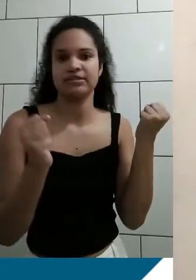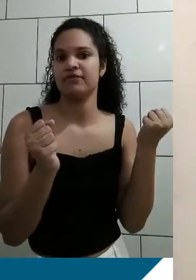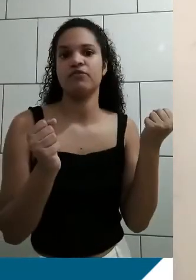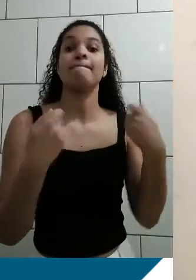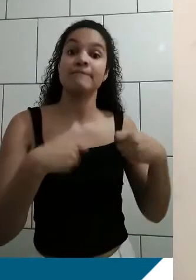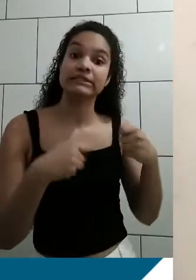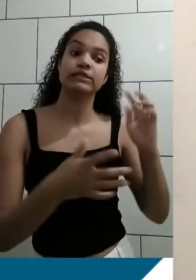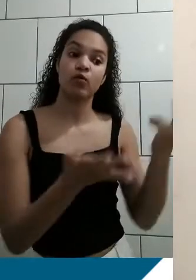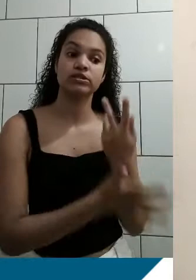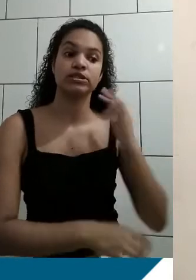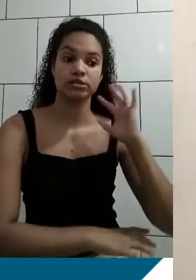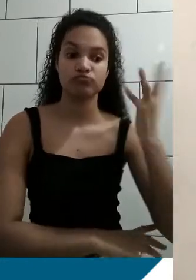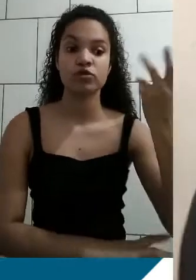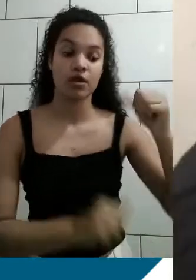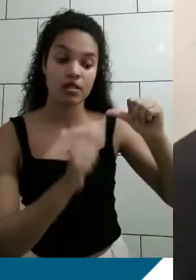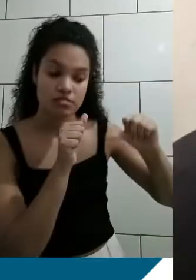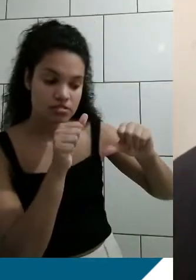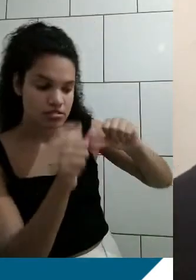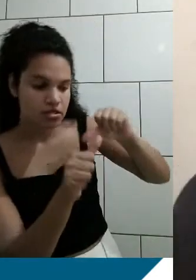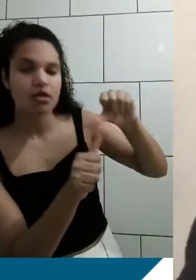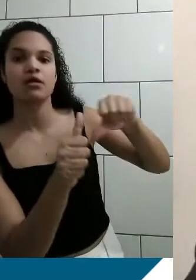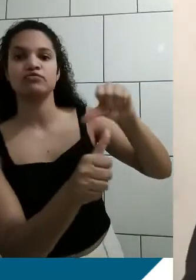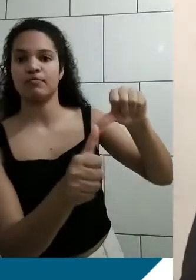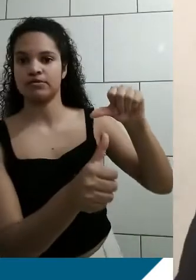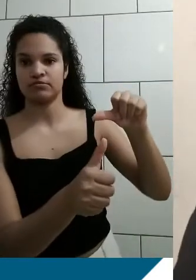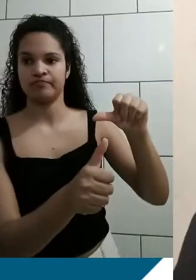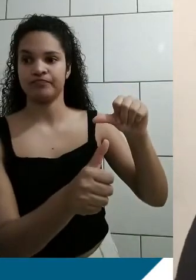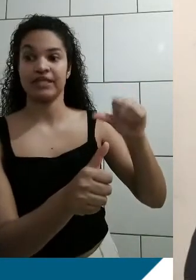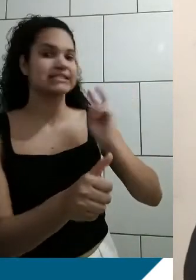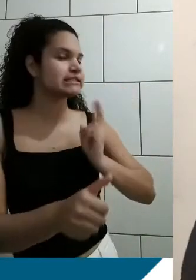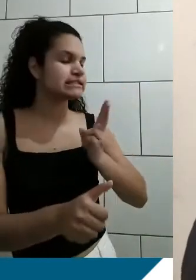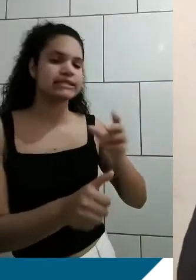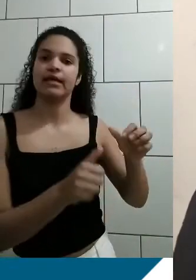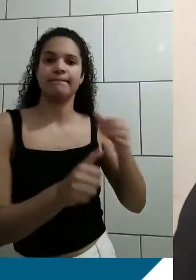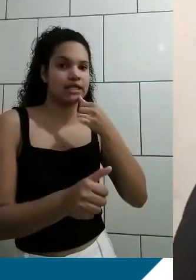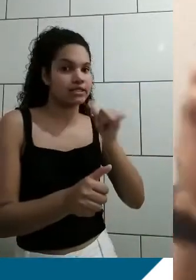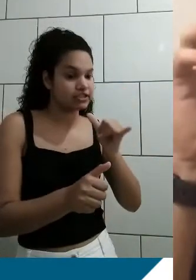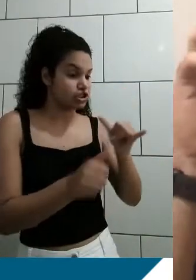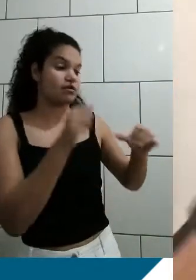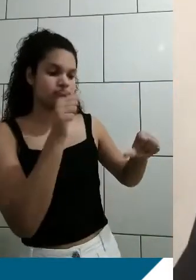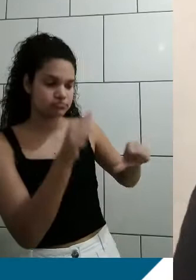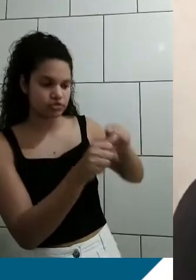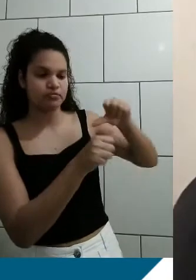transformando a energia de uma forma em outra. Por exemplo, para produzir energia